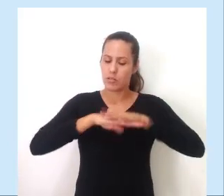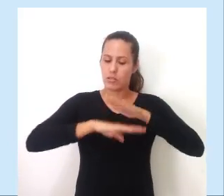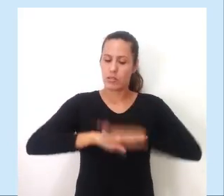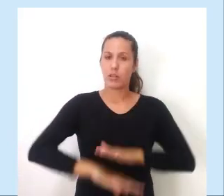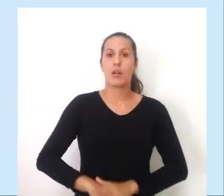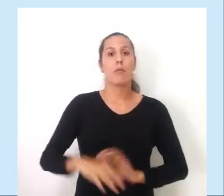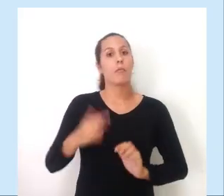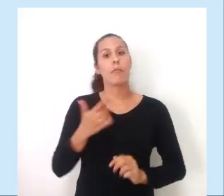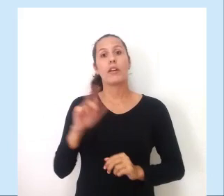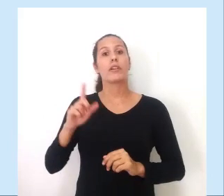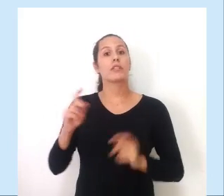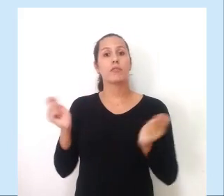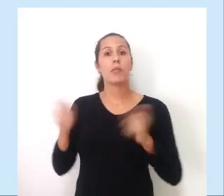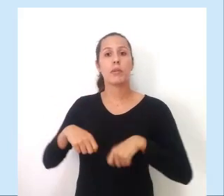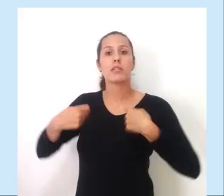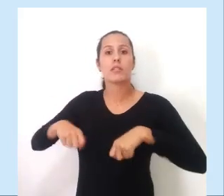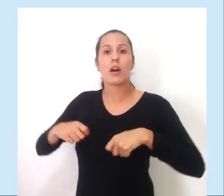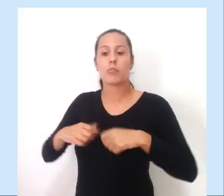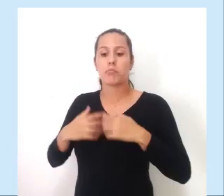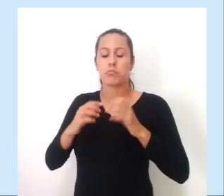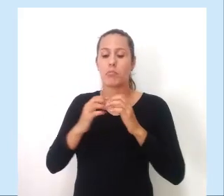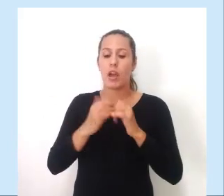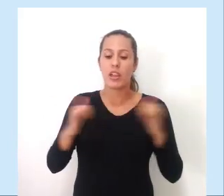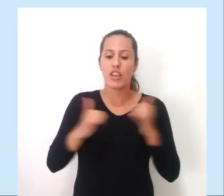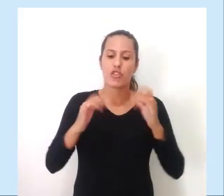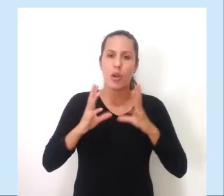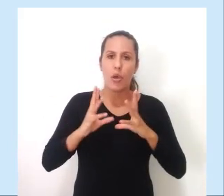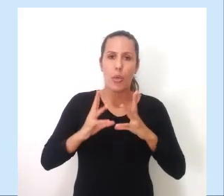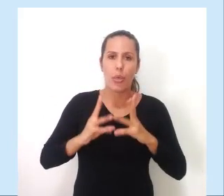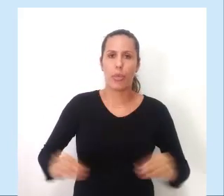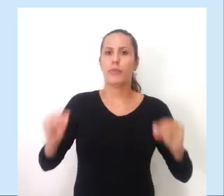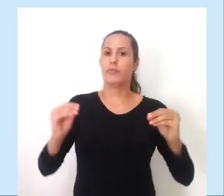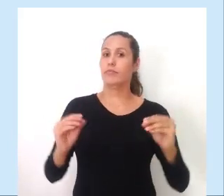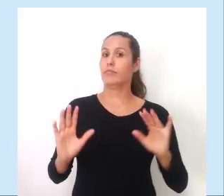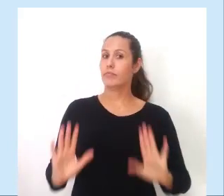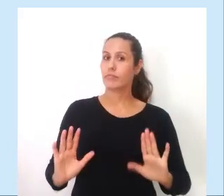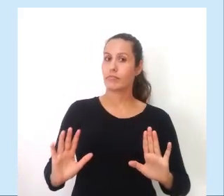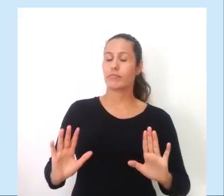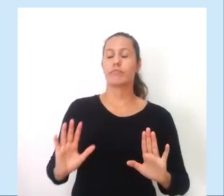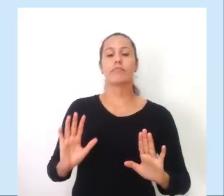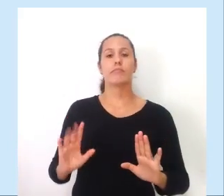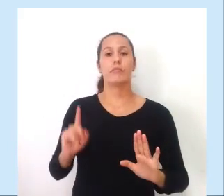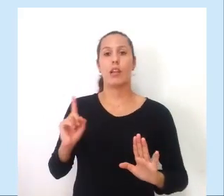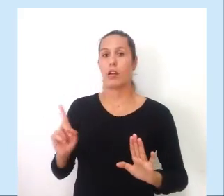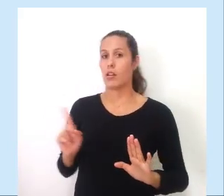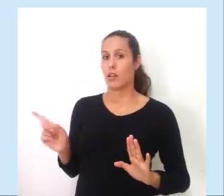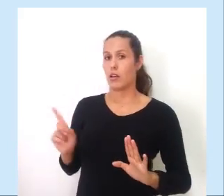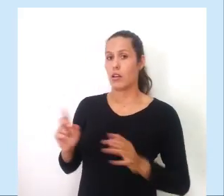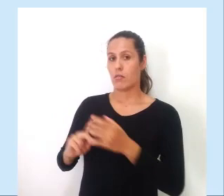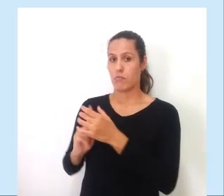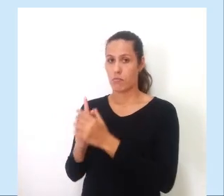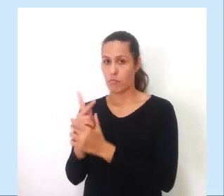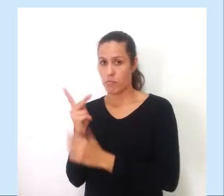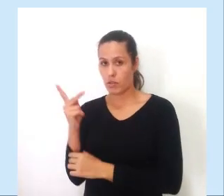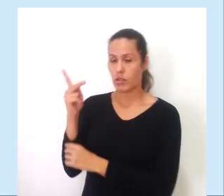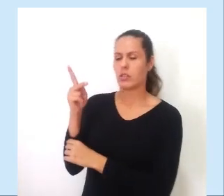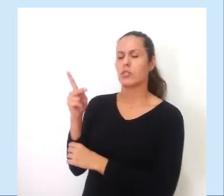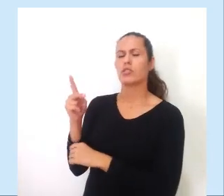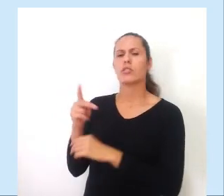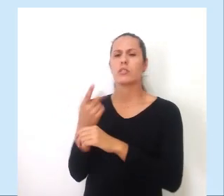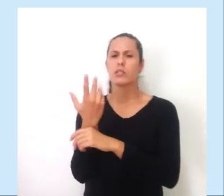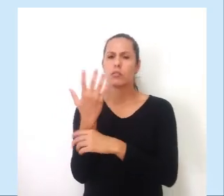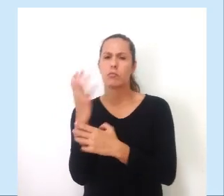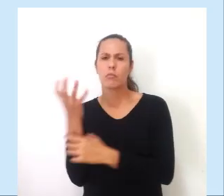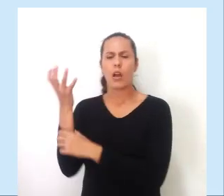mas uma hora você vai ter que gastar. As plantinhas, elas também precisam de